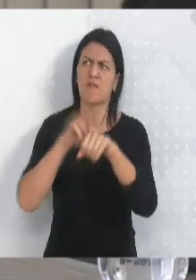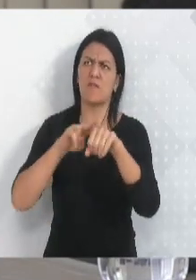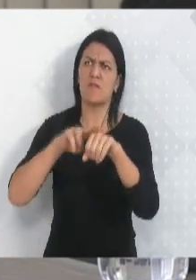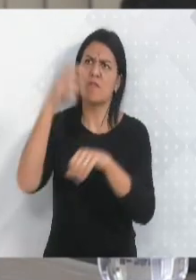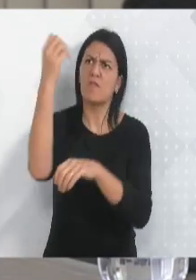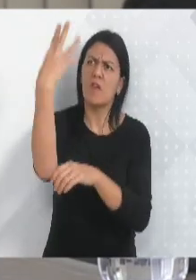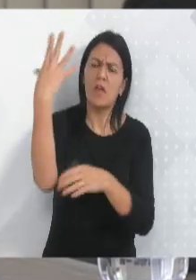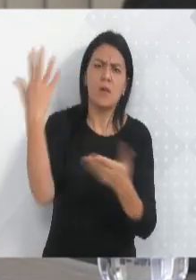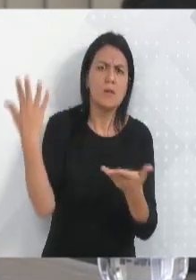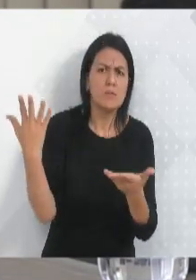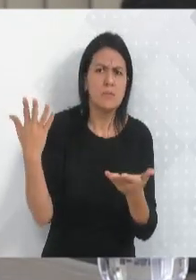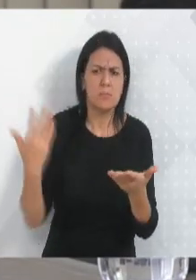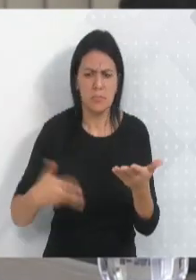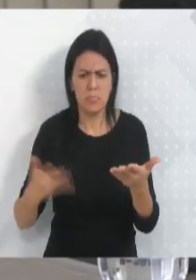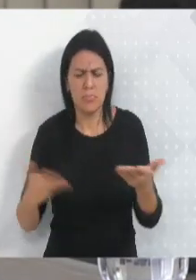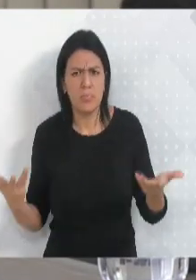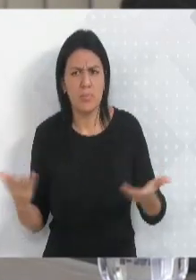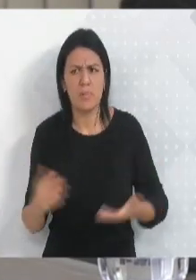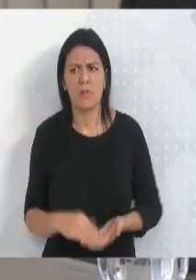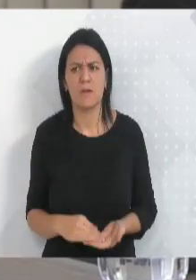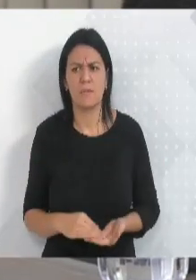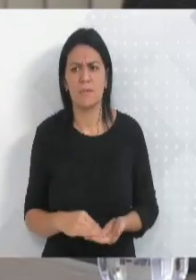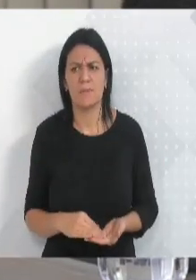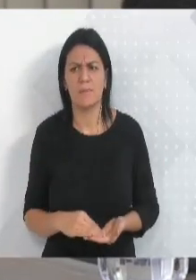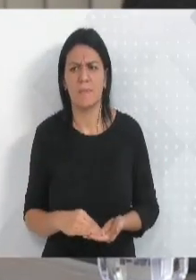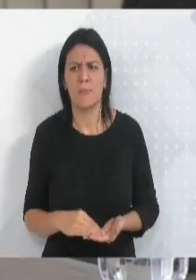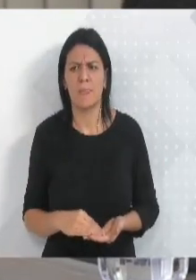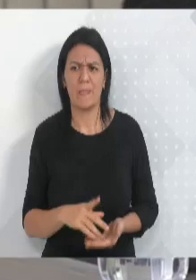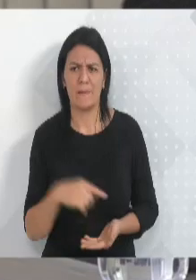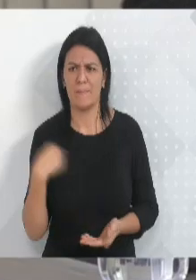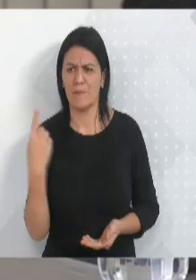conforme a velocidade, tem muitas questões que nem a gente